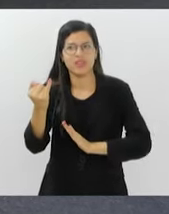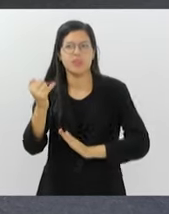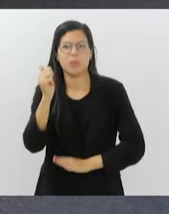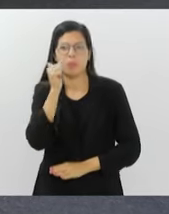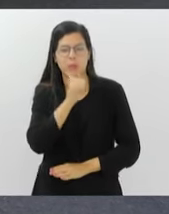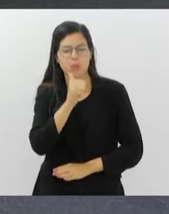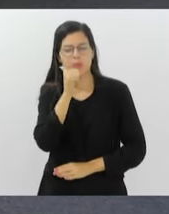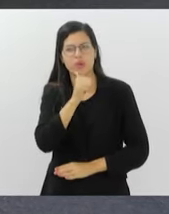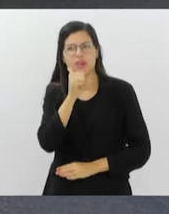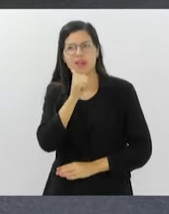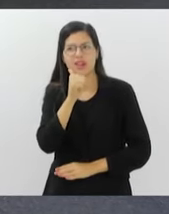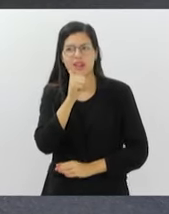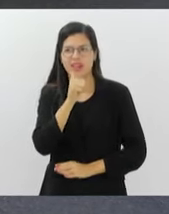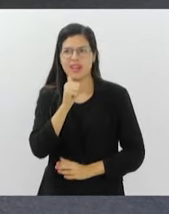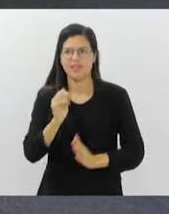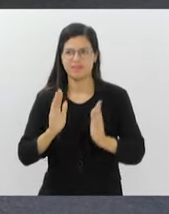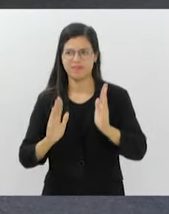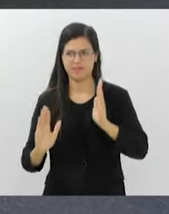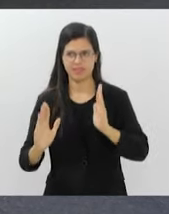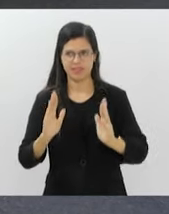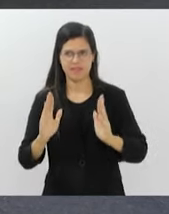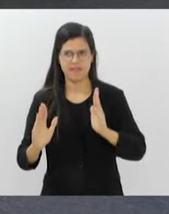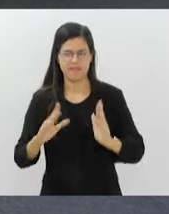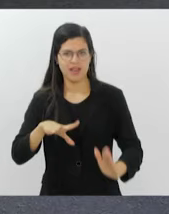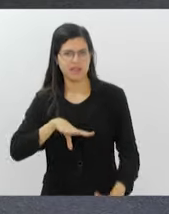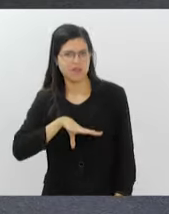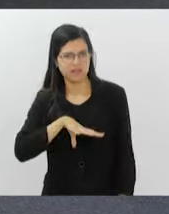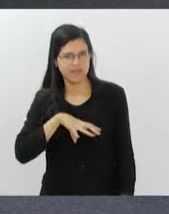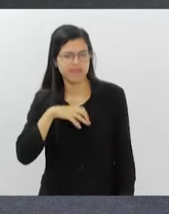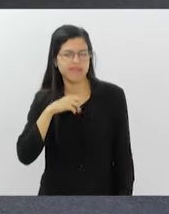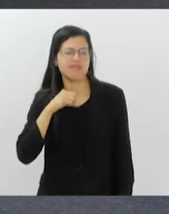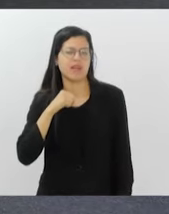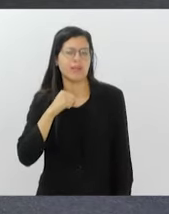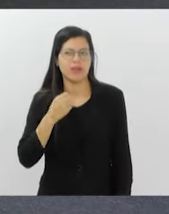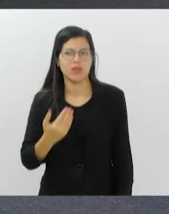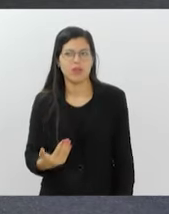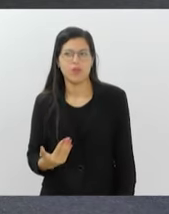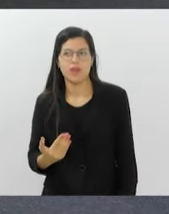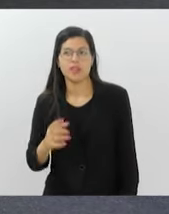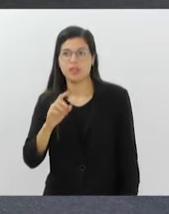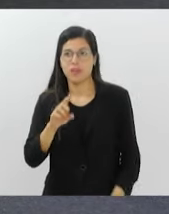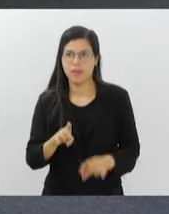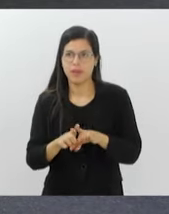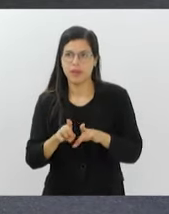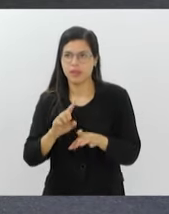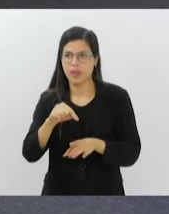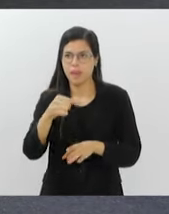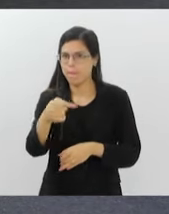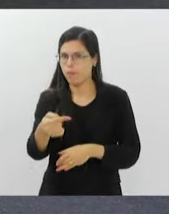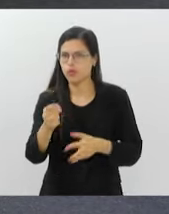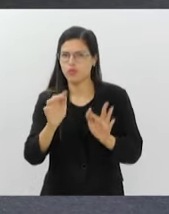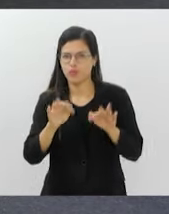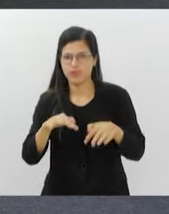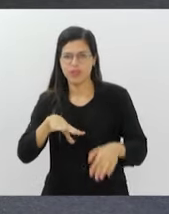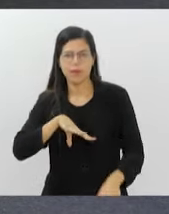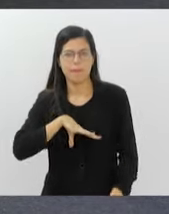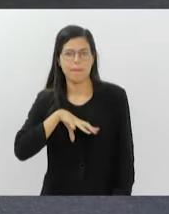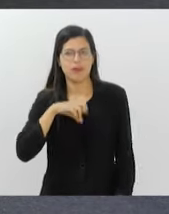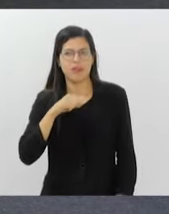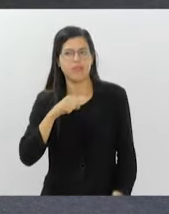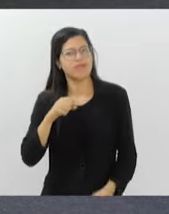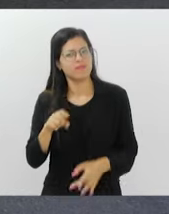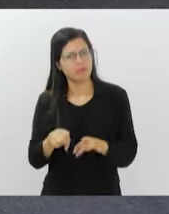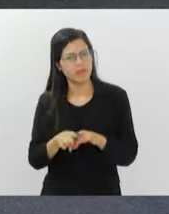mulheres nessa fase né do climatério da menopausa e pós menopausa mas também para os